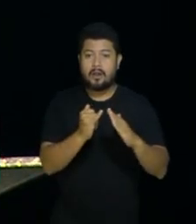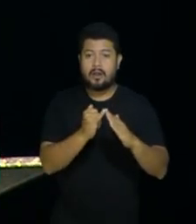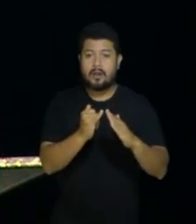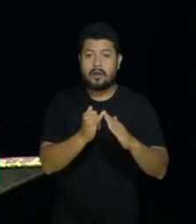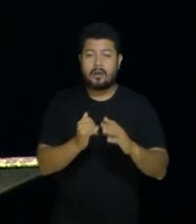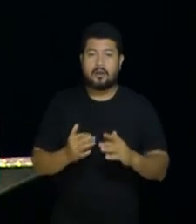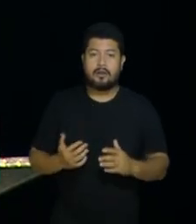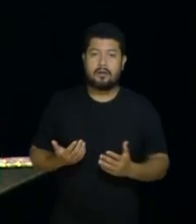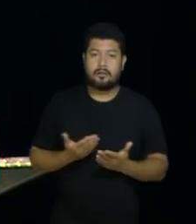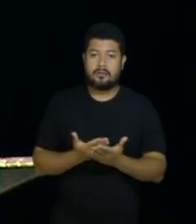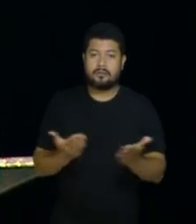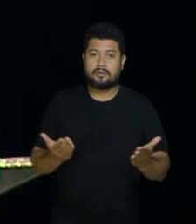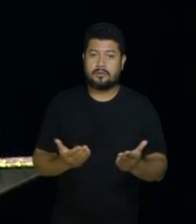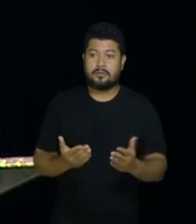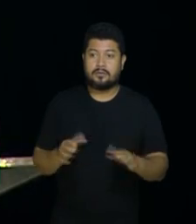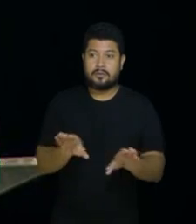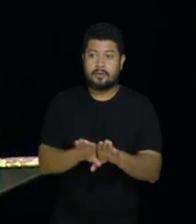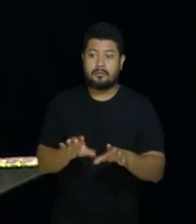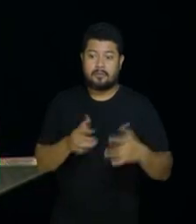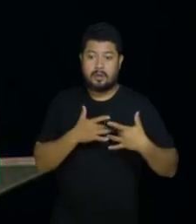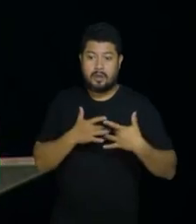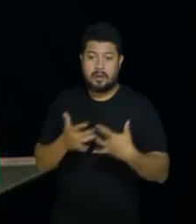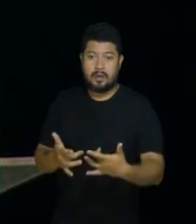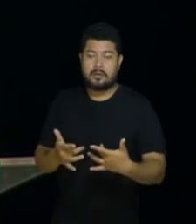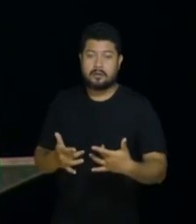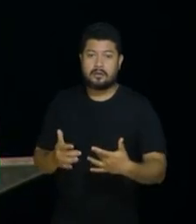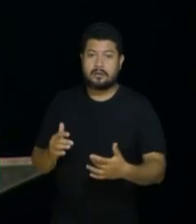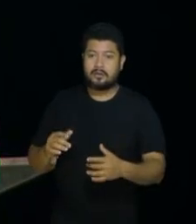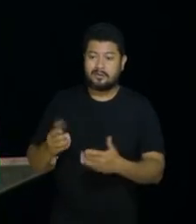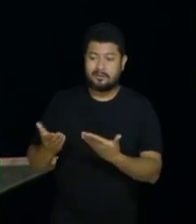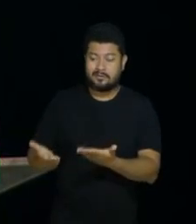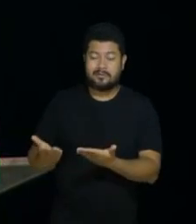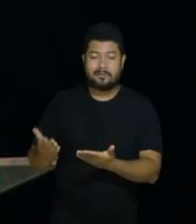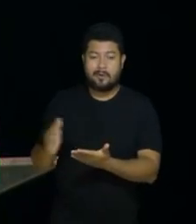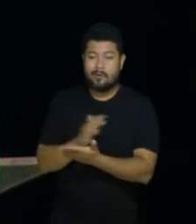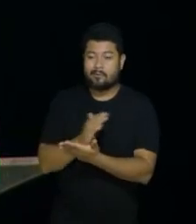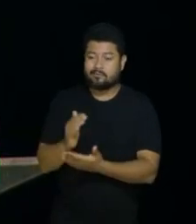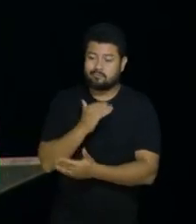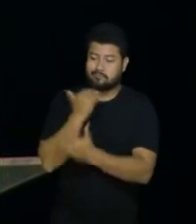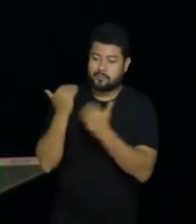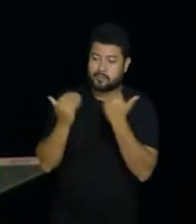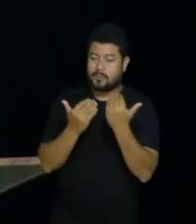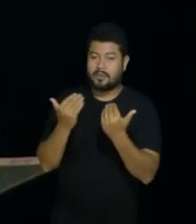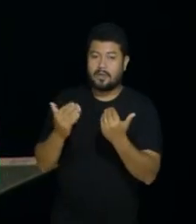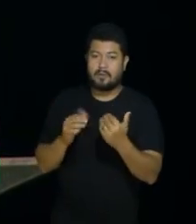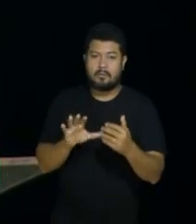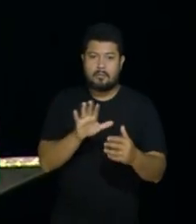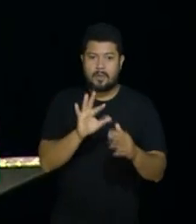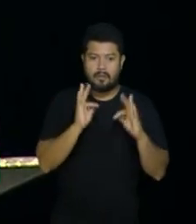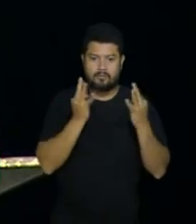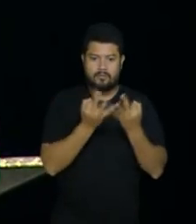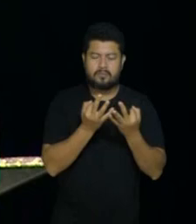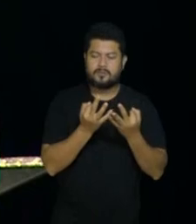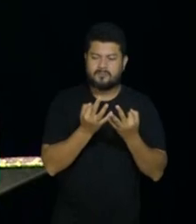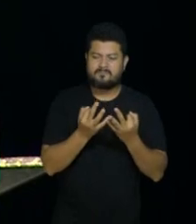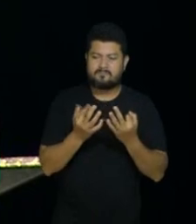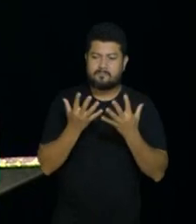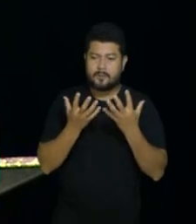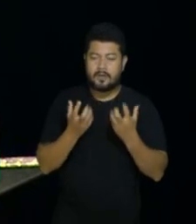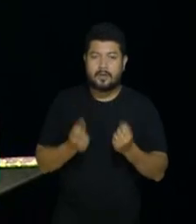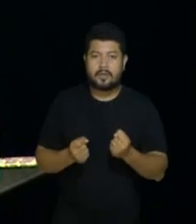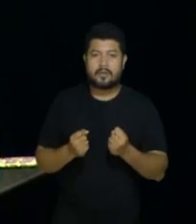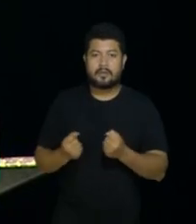a generosidade daqueles que, em momento de perda, optam por uma nova chance de vida a